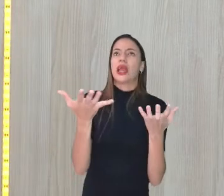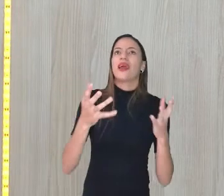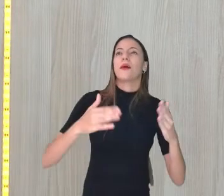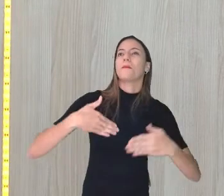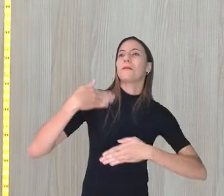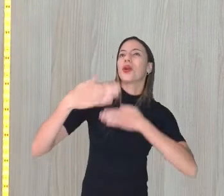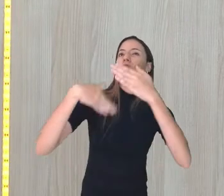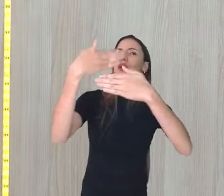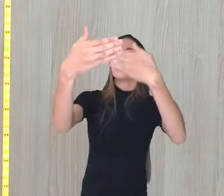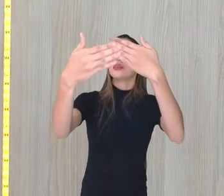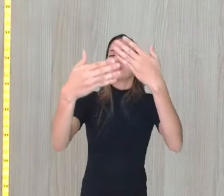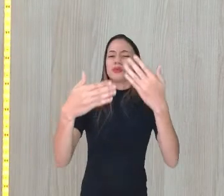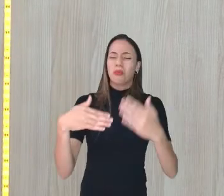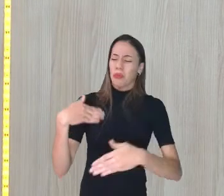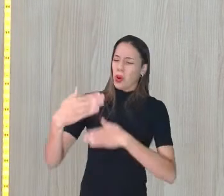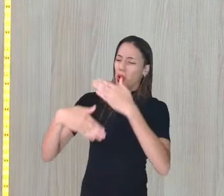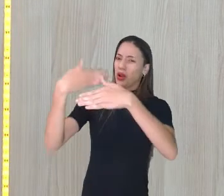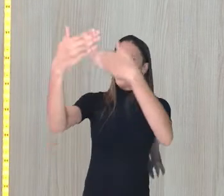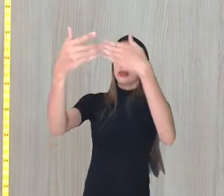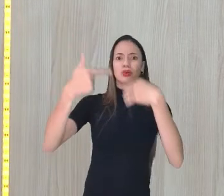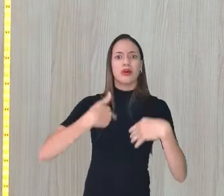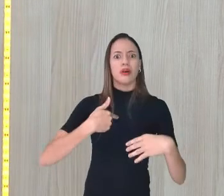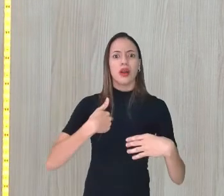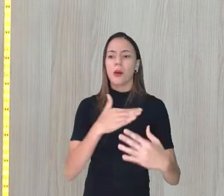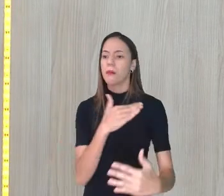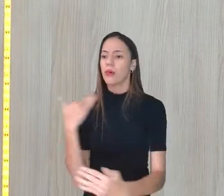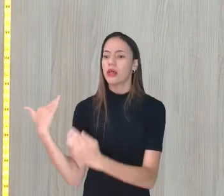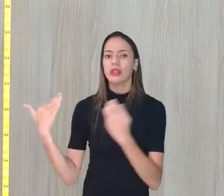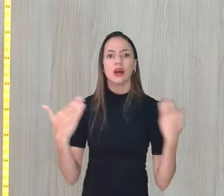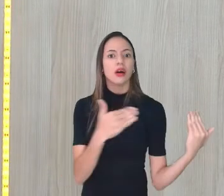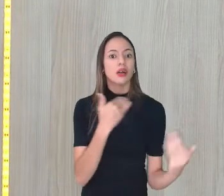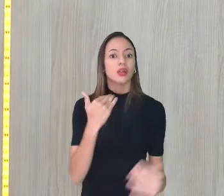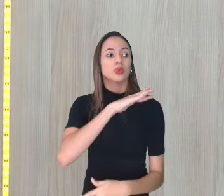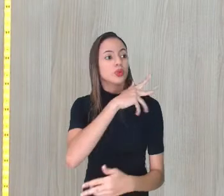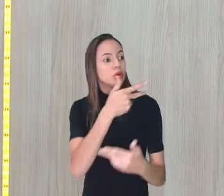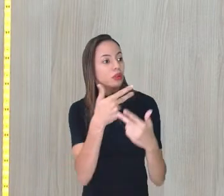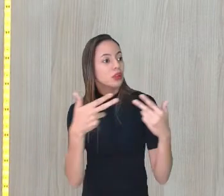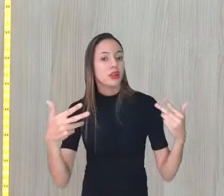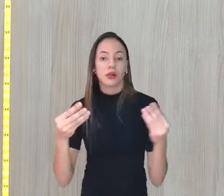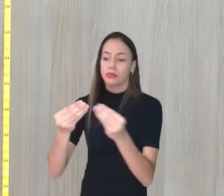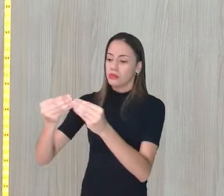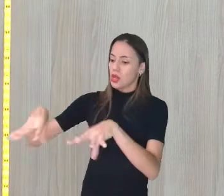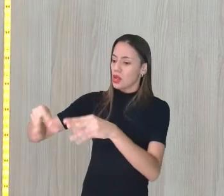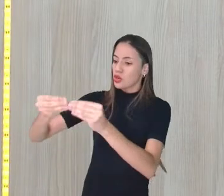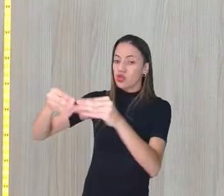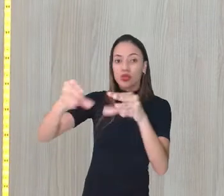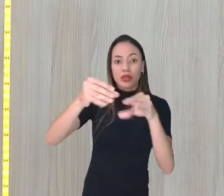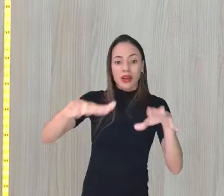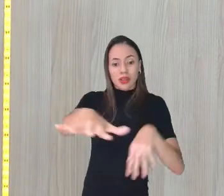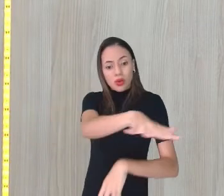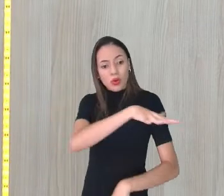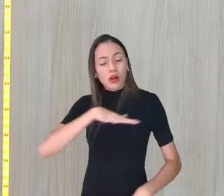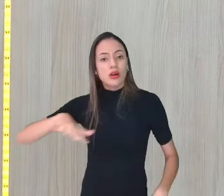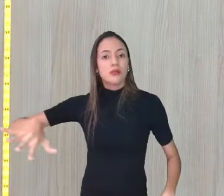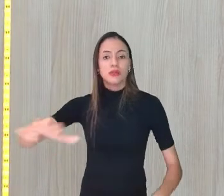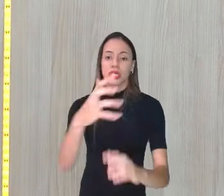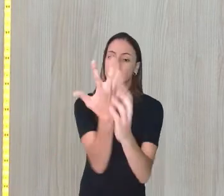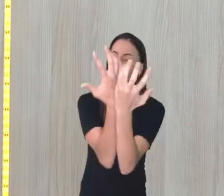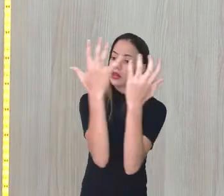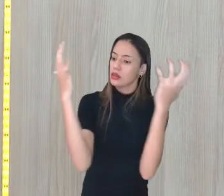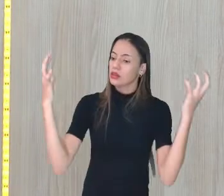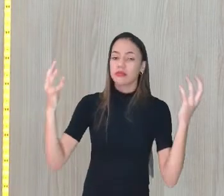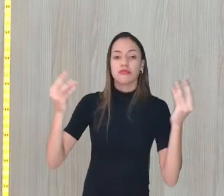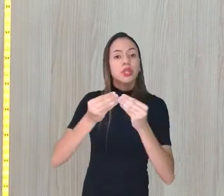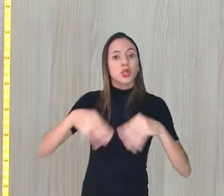progresso é esse? Né? Que eu estou matando outras espécies, que eu estou prejudicando ao ambiente, estou prejudicando